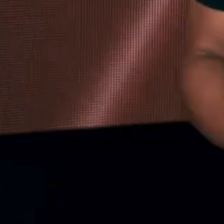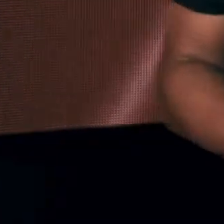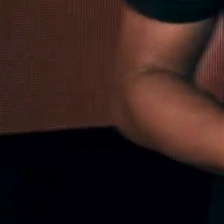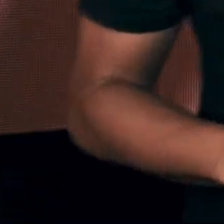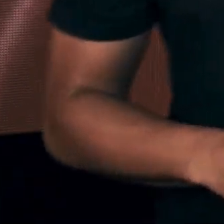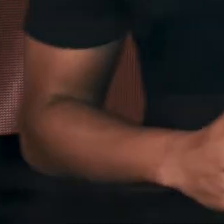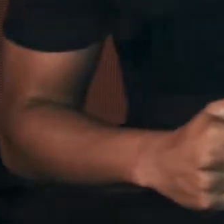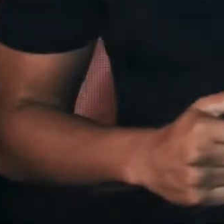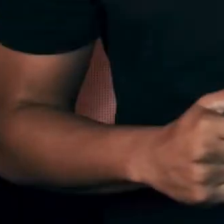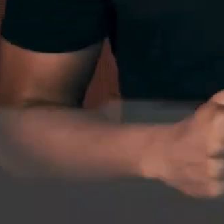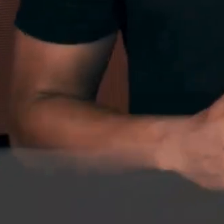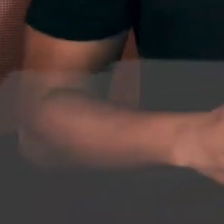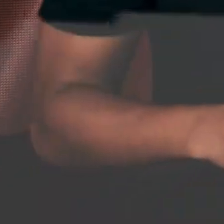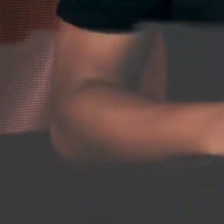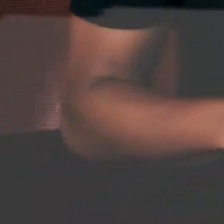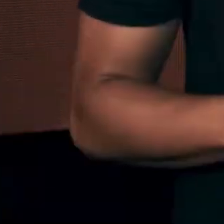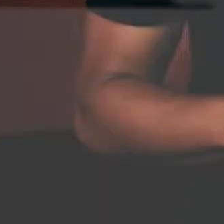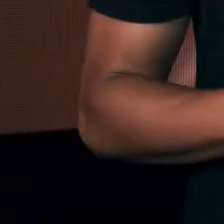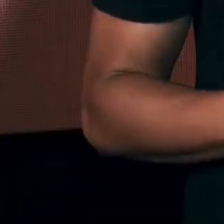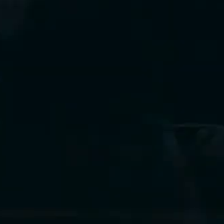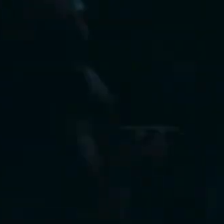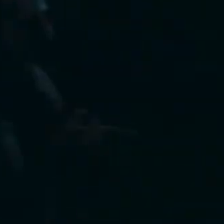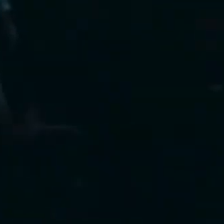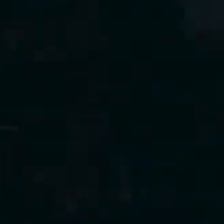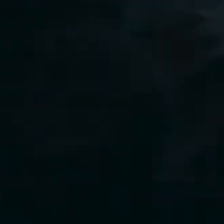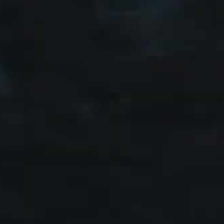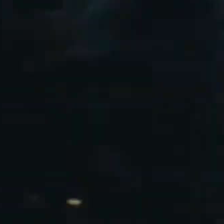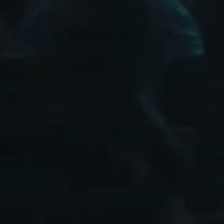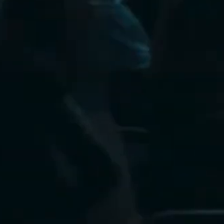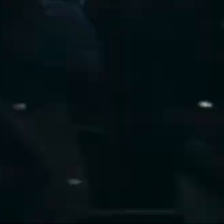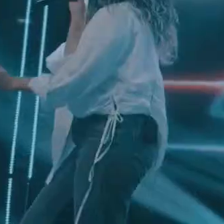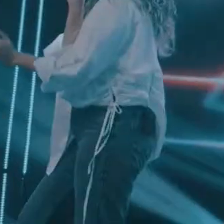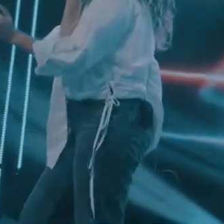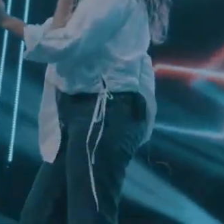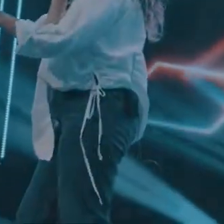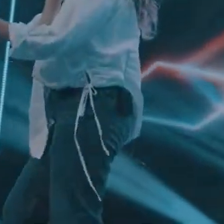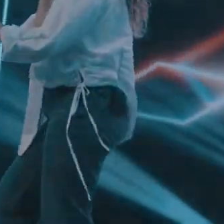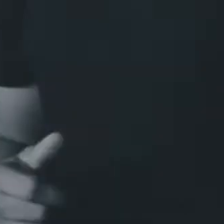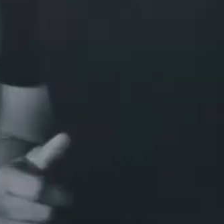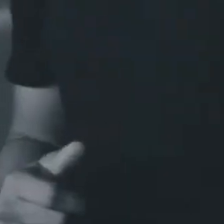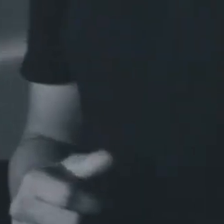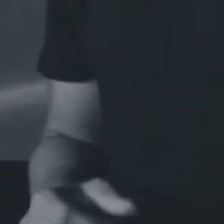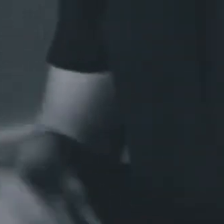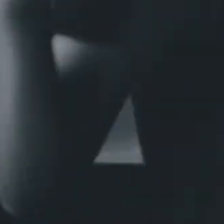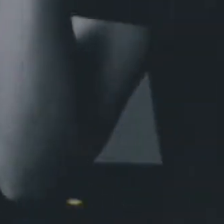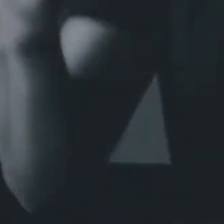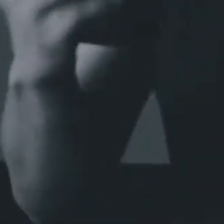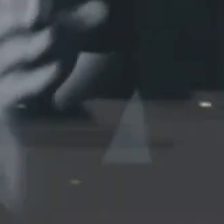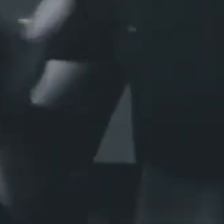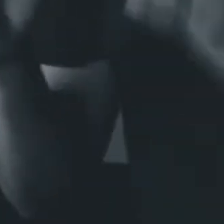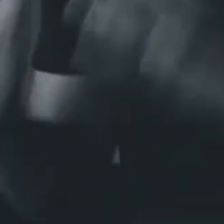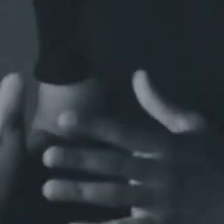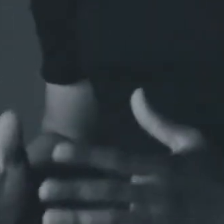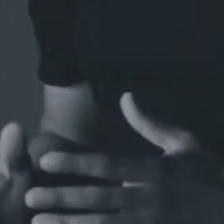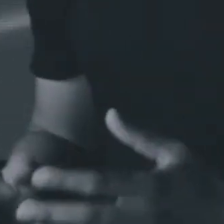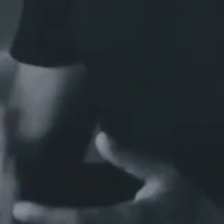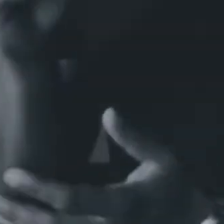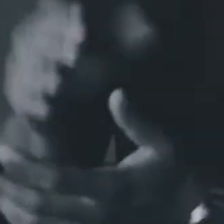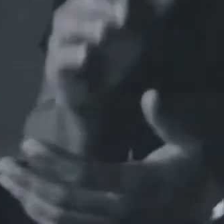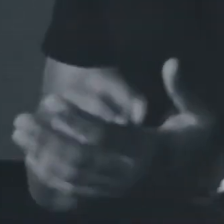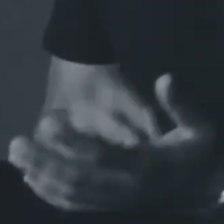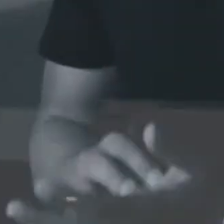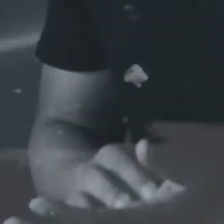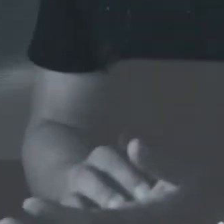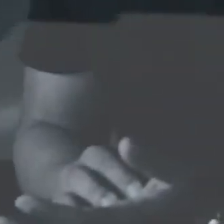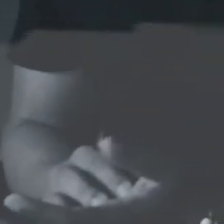você. Todos os sábados nós nos reunimos aqui na rua Montevidéu 900 às 19 horas. Isso, e ao terceiro sábado de cada mês